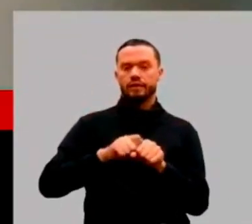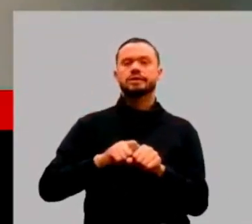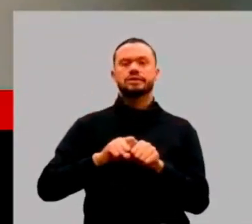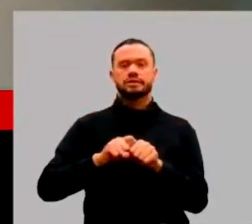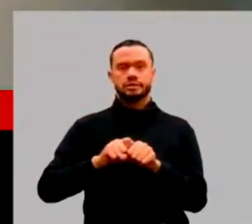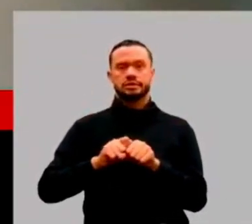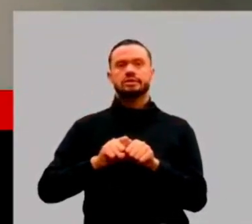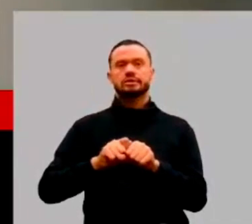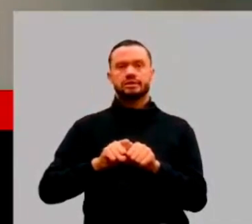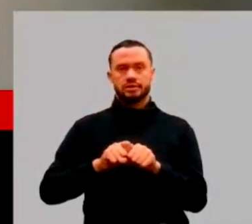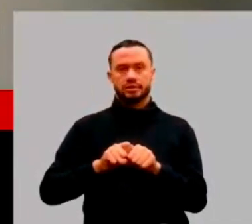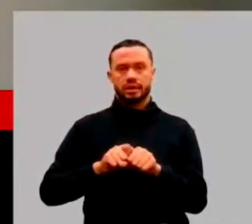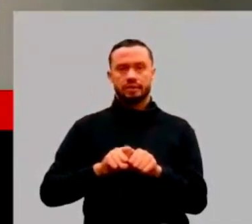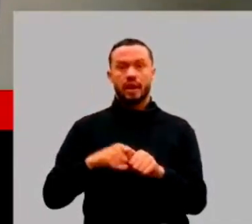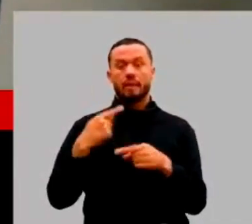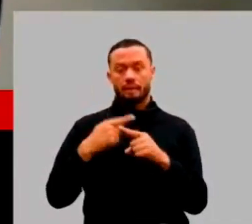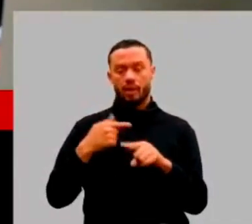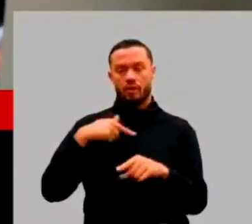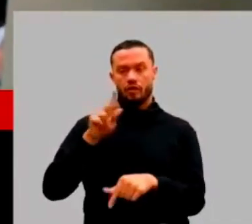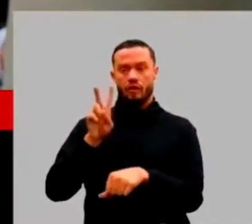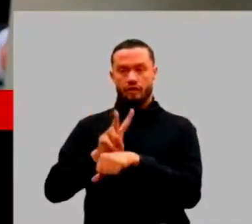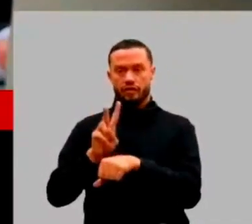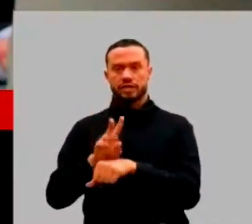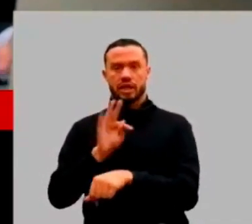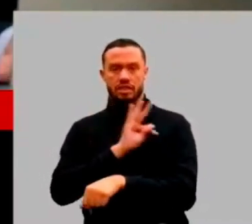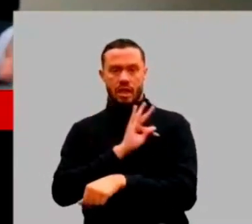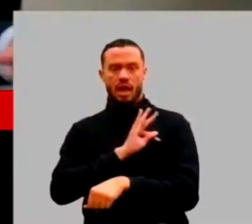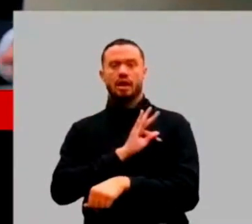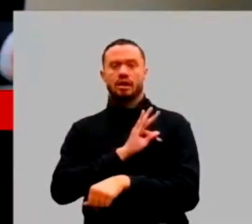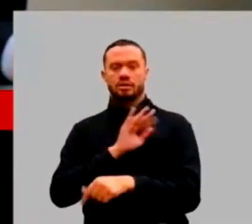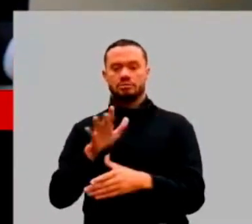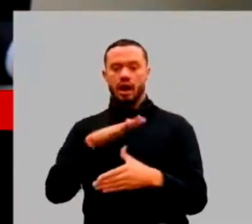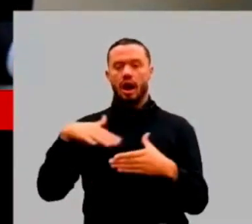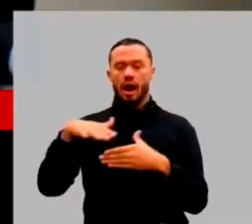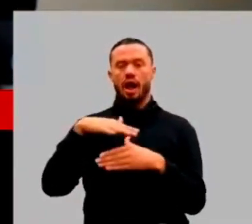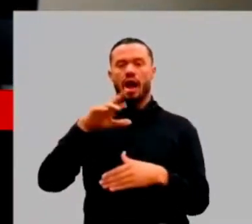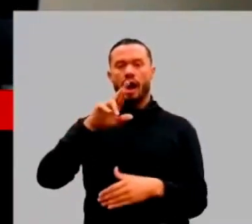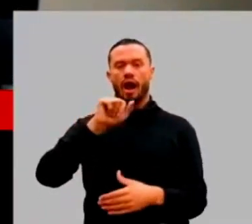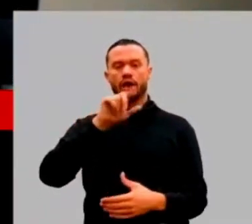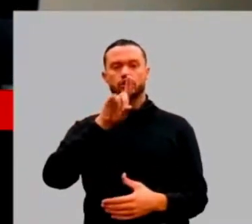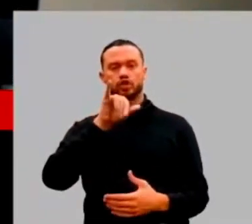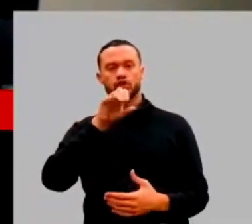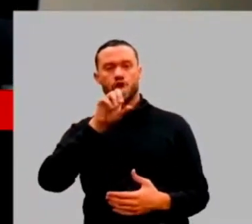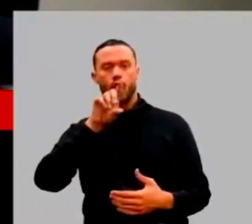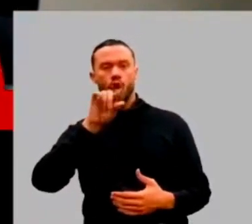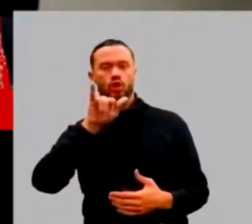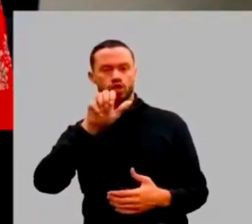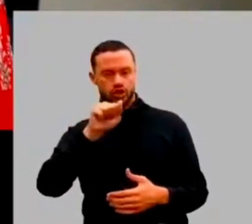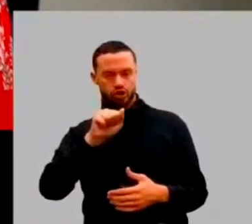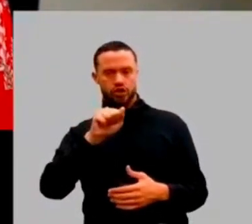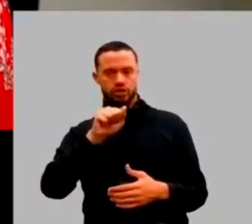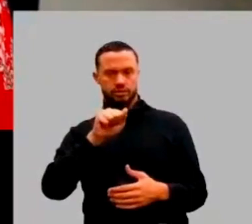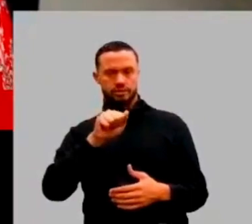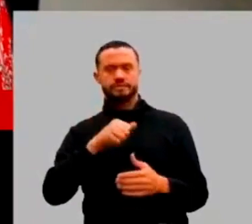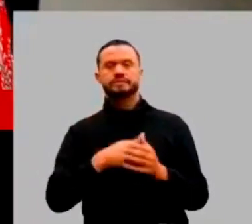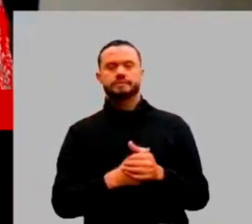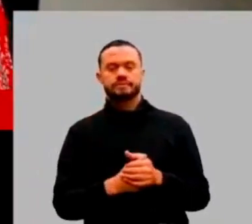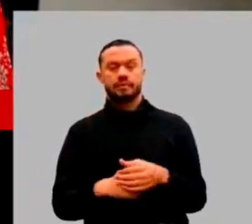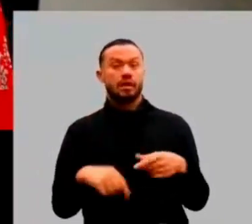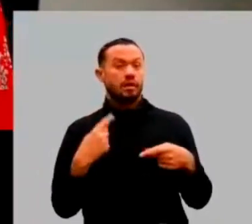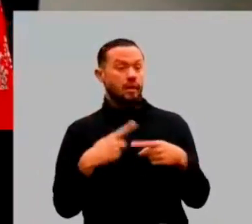minha visita técnica lá no setor no setor r radiologia do ipseng porque se não foi